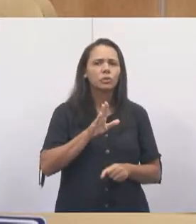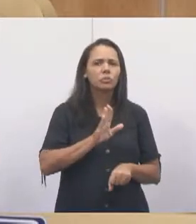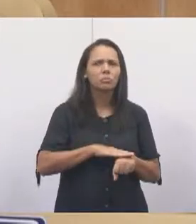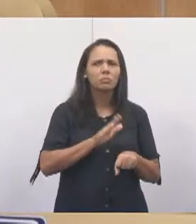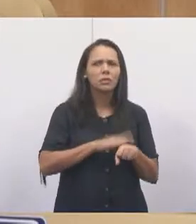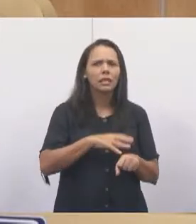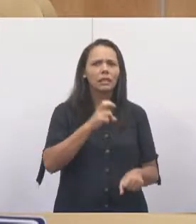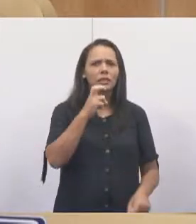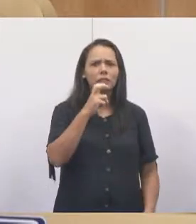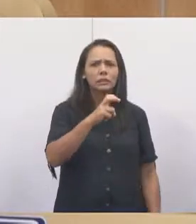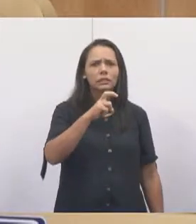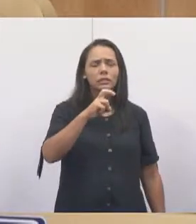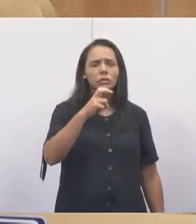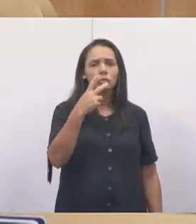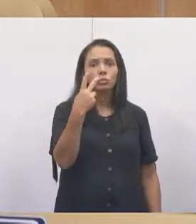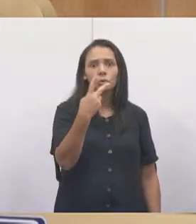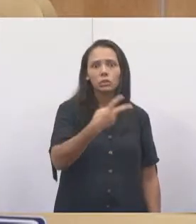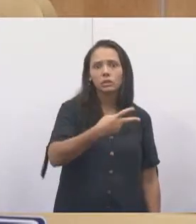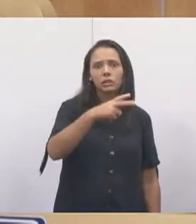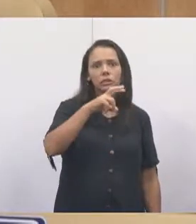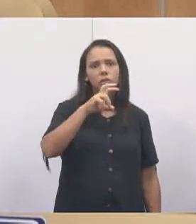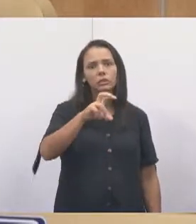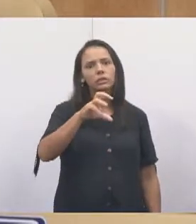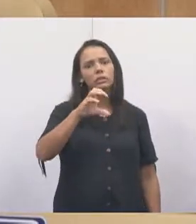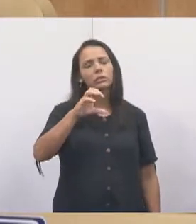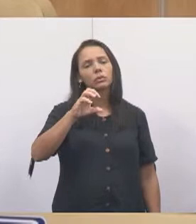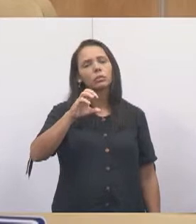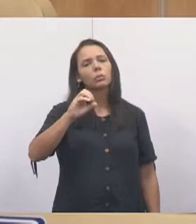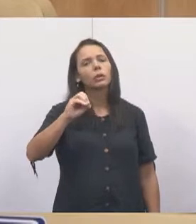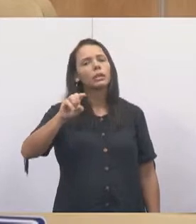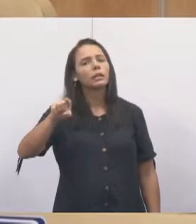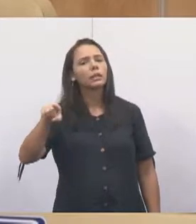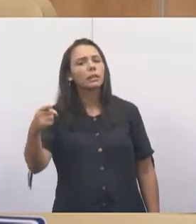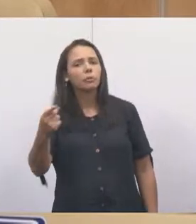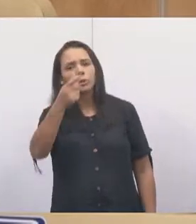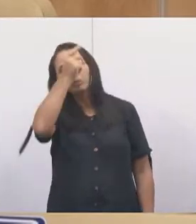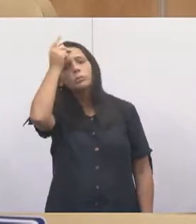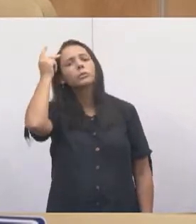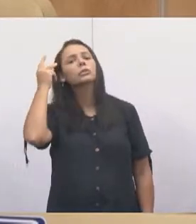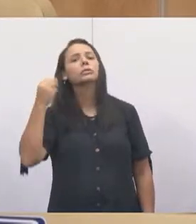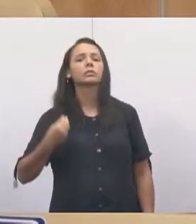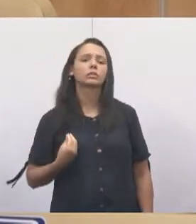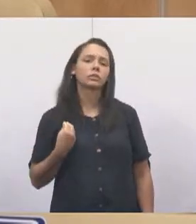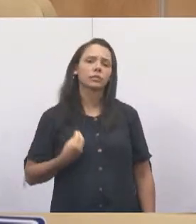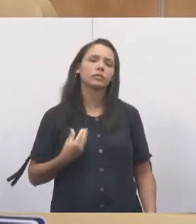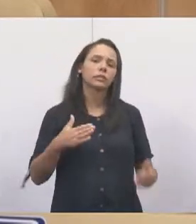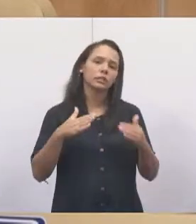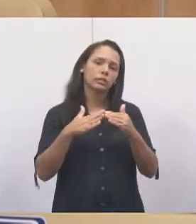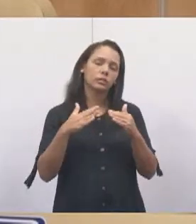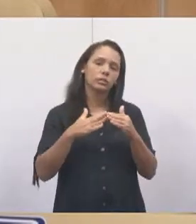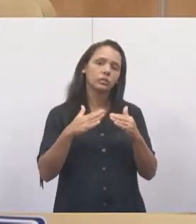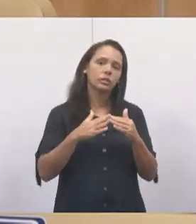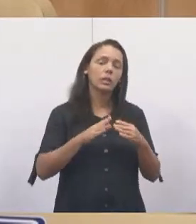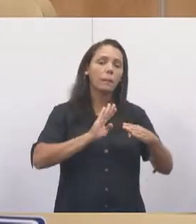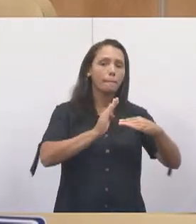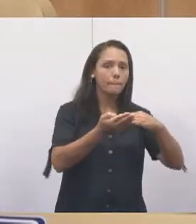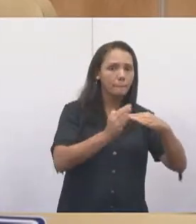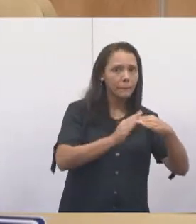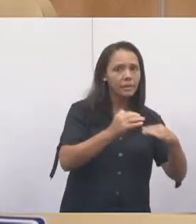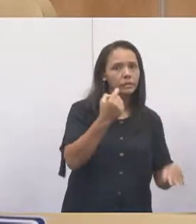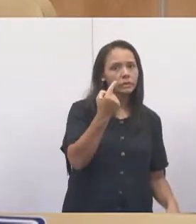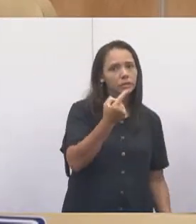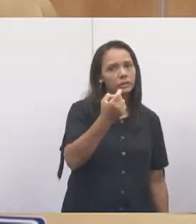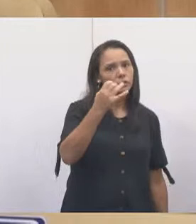250 mil habitantes, com 154 bairros no município. Esse pessoal, eles